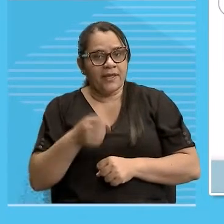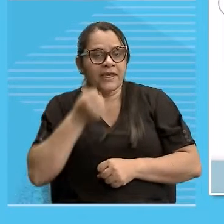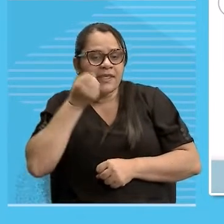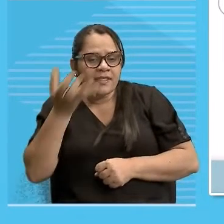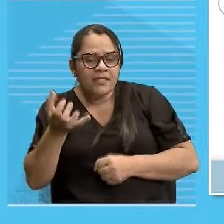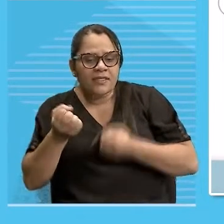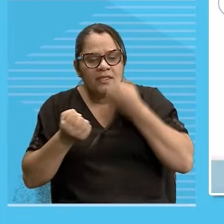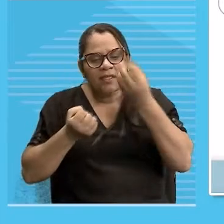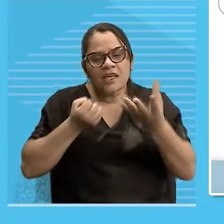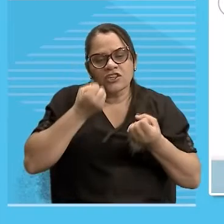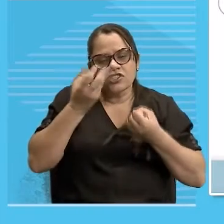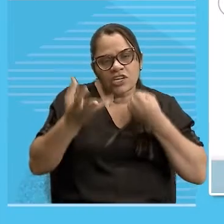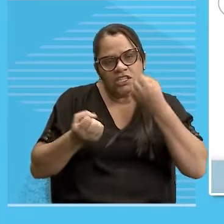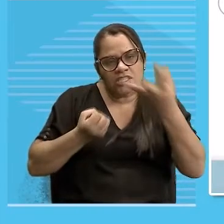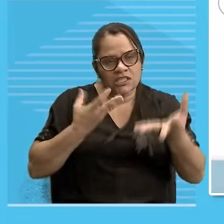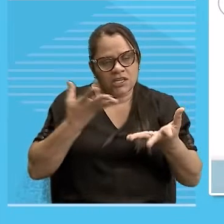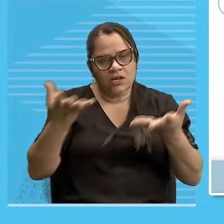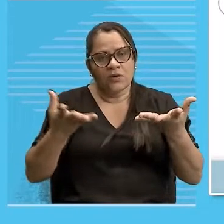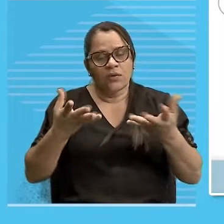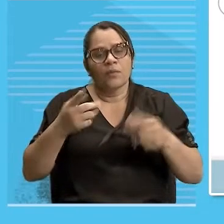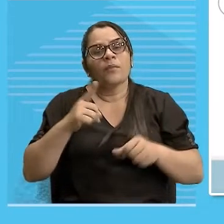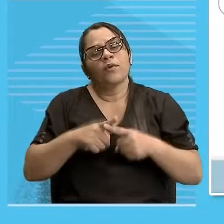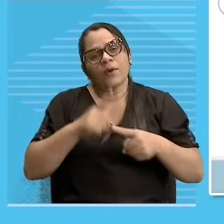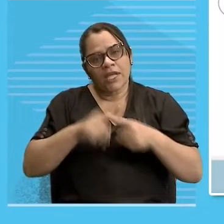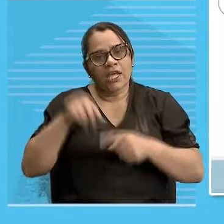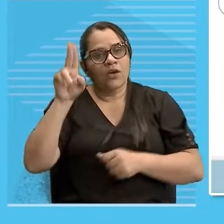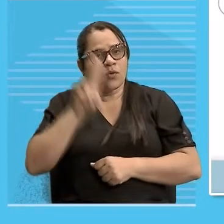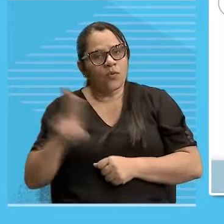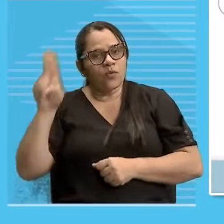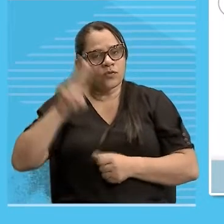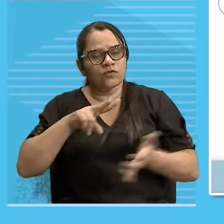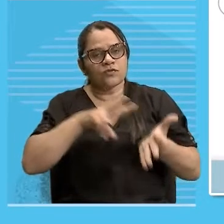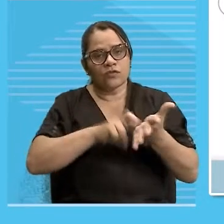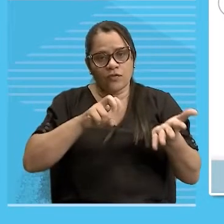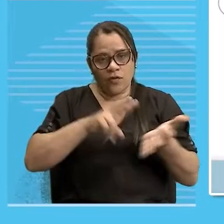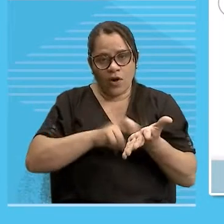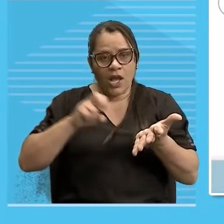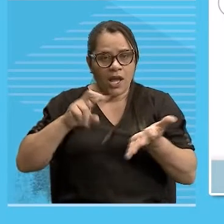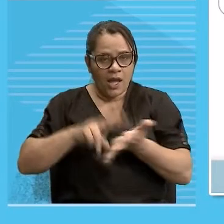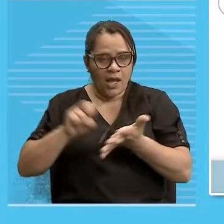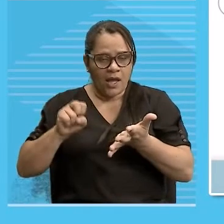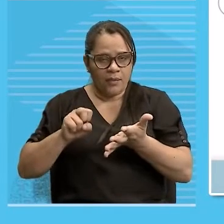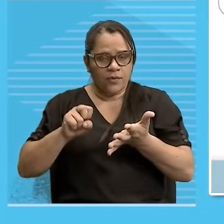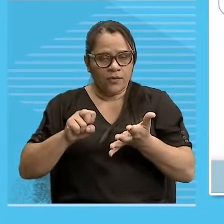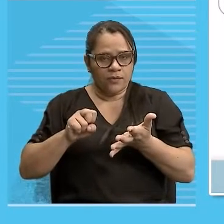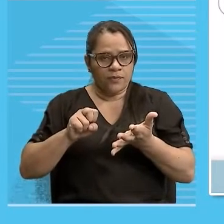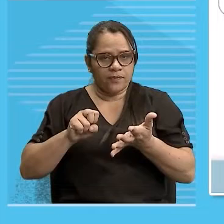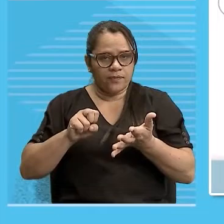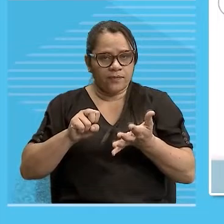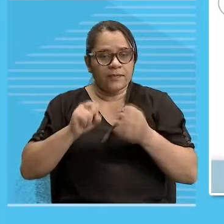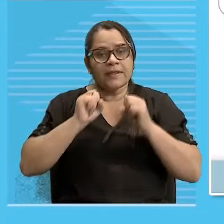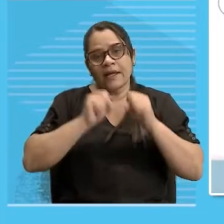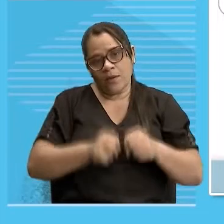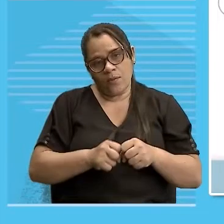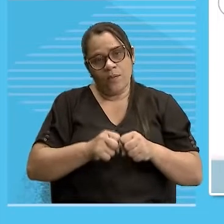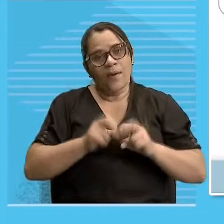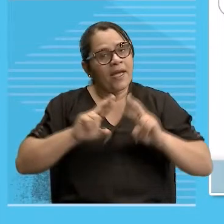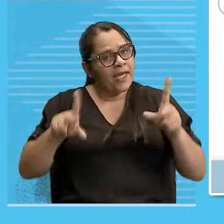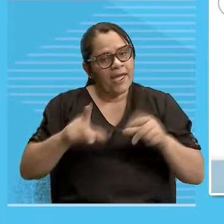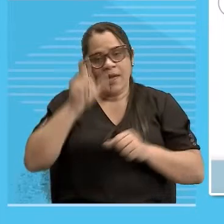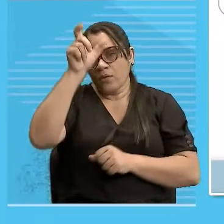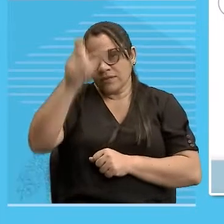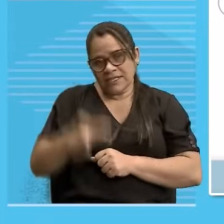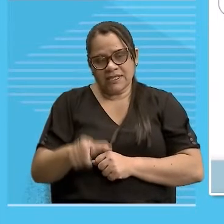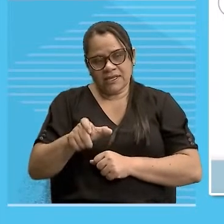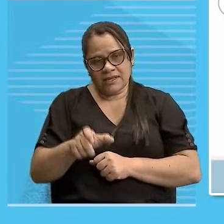vi o emprego dessa palavra, né, desse vocábulo, no caso, para não nomear necessariamente um ser, mas indicar um